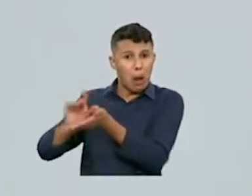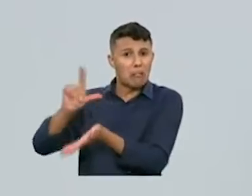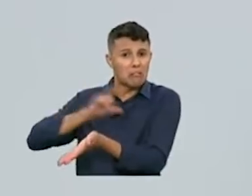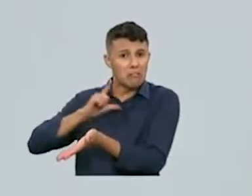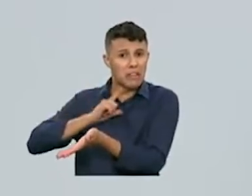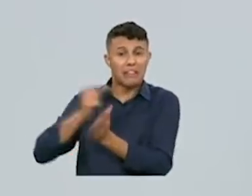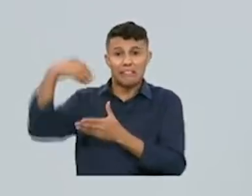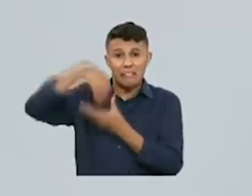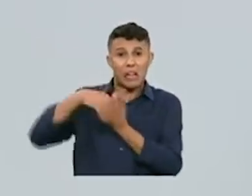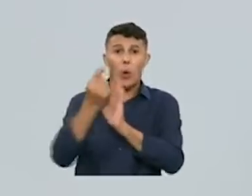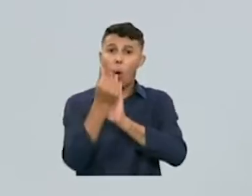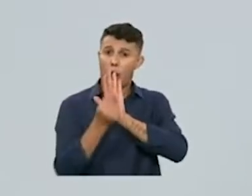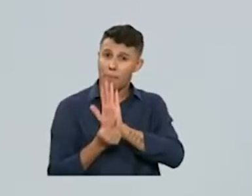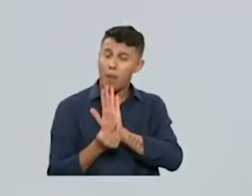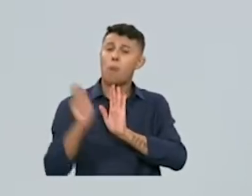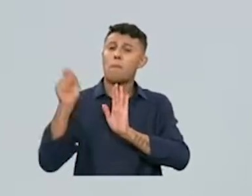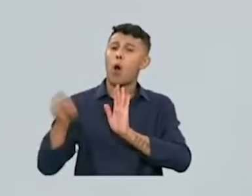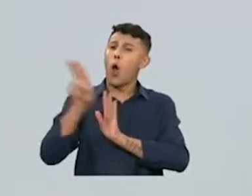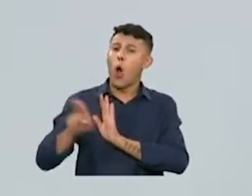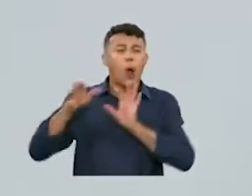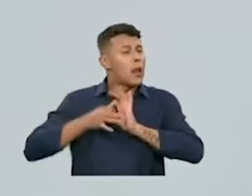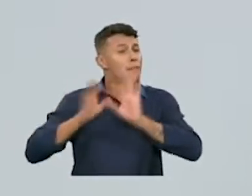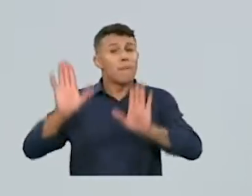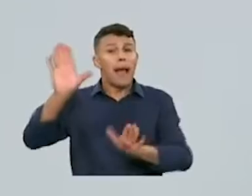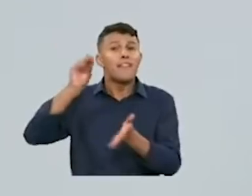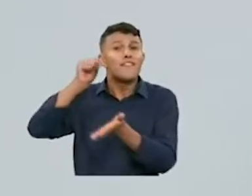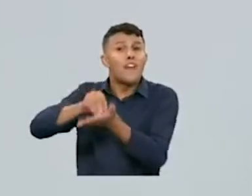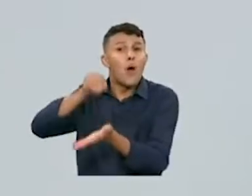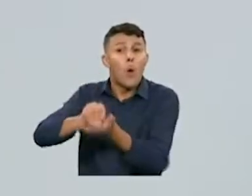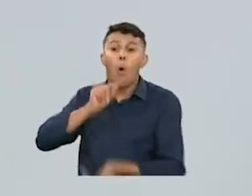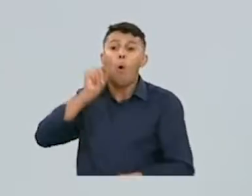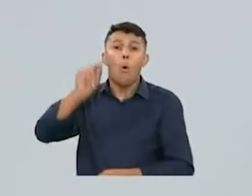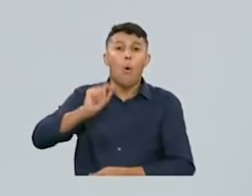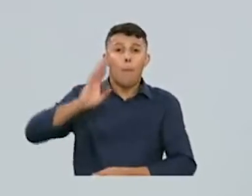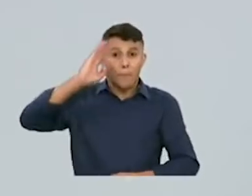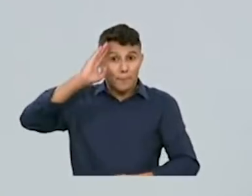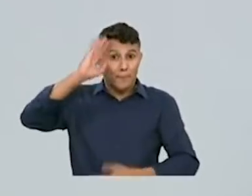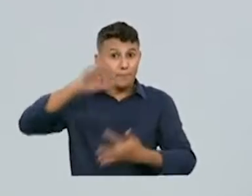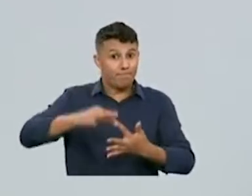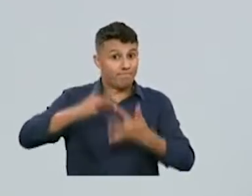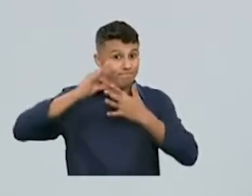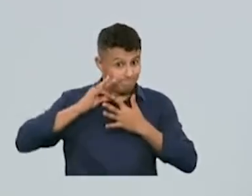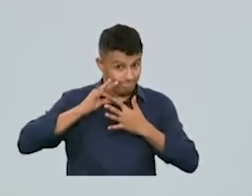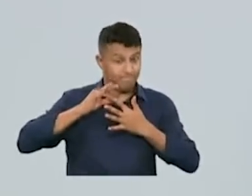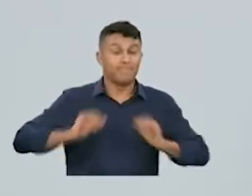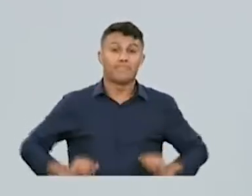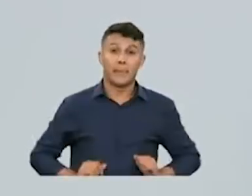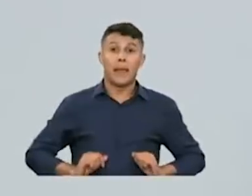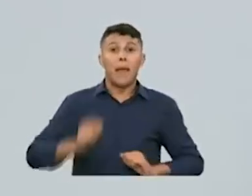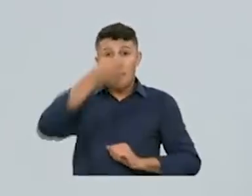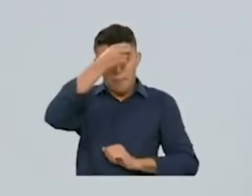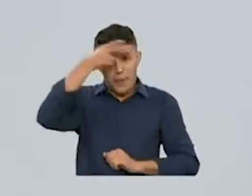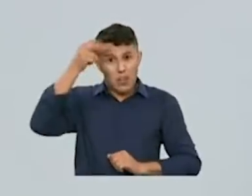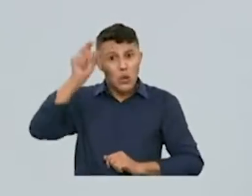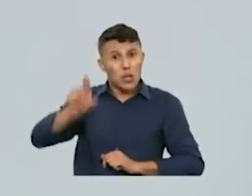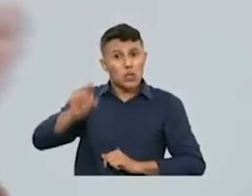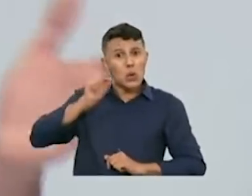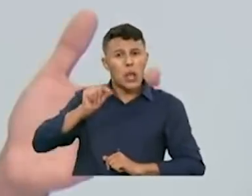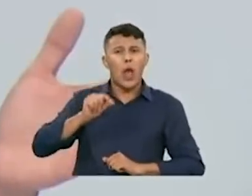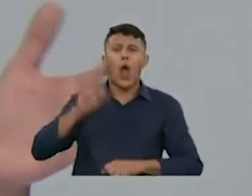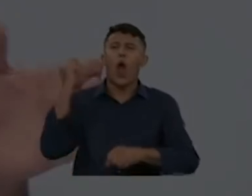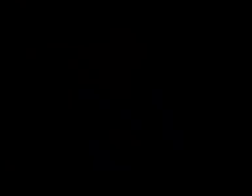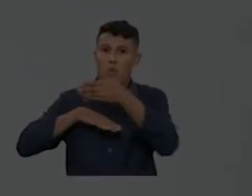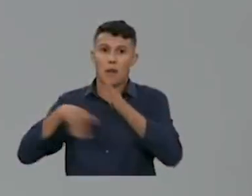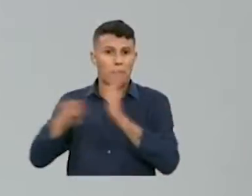no orçamento, pronto para ser usado. O que faltou foi prioridade. A prefeitura preferiu fazer obras eleitoreiras,